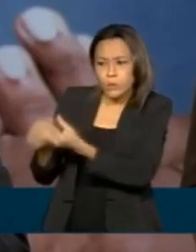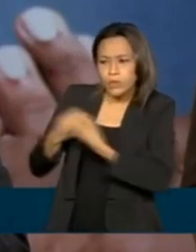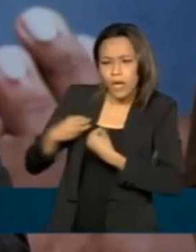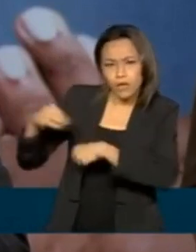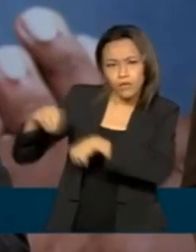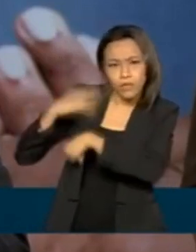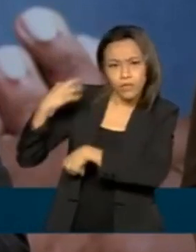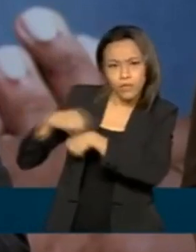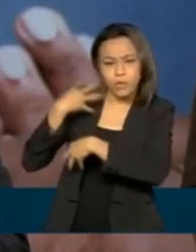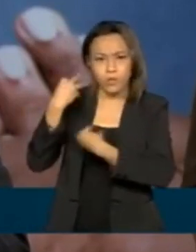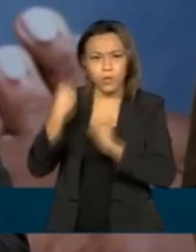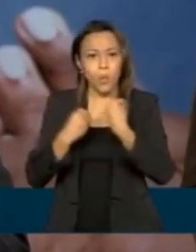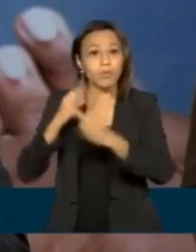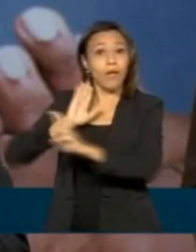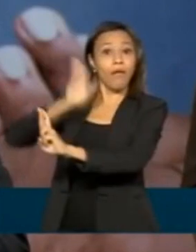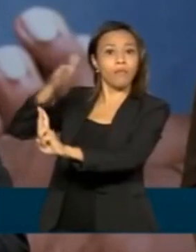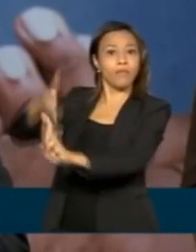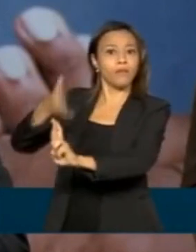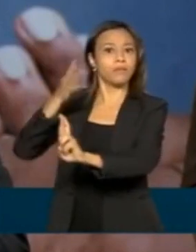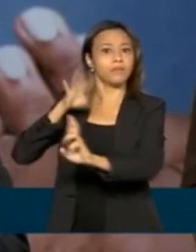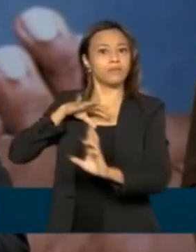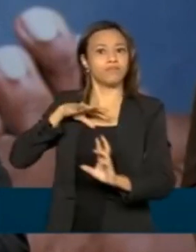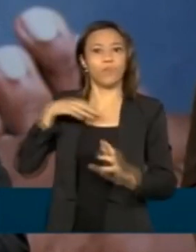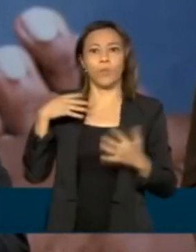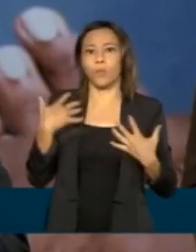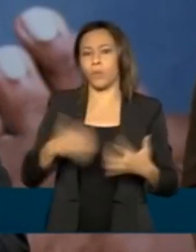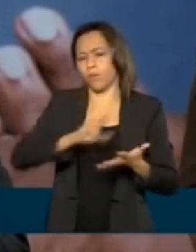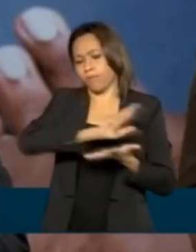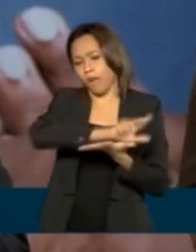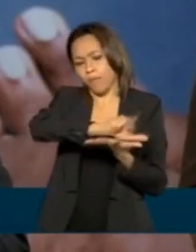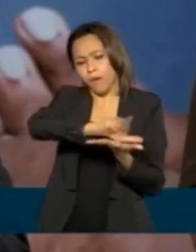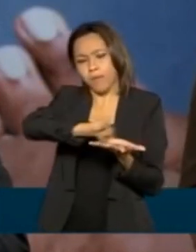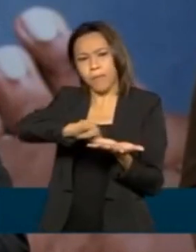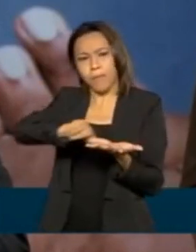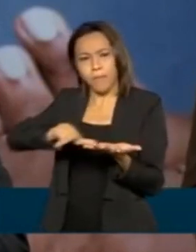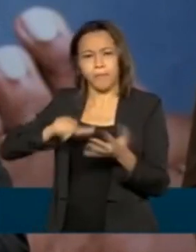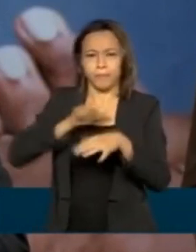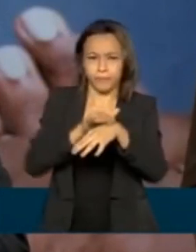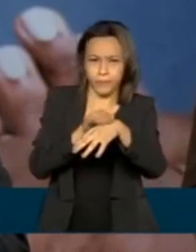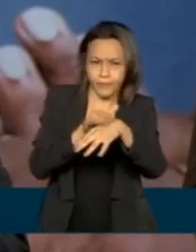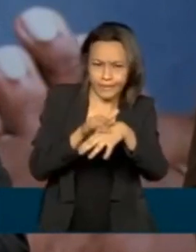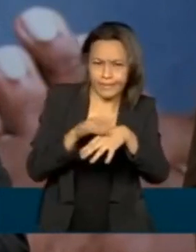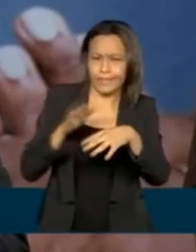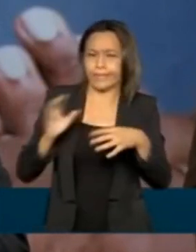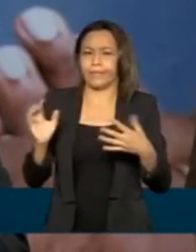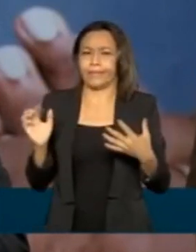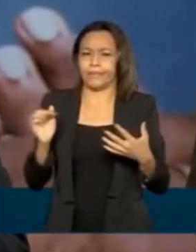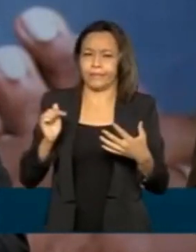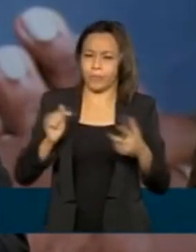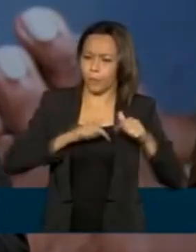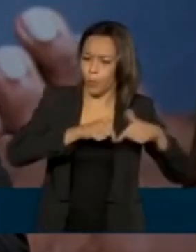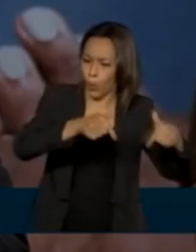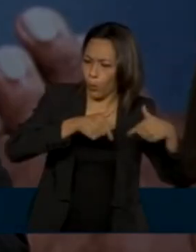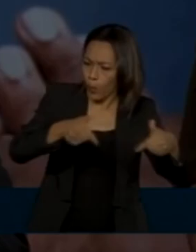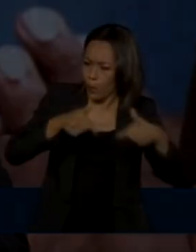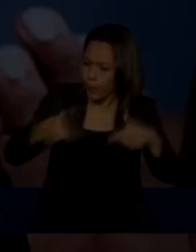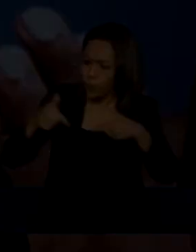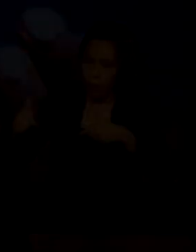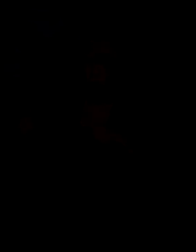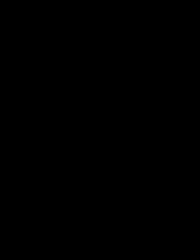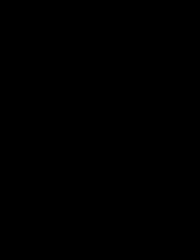dá capacidade de ser referência em muitas doenças e muitas combate a doenças aí que